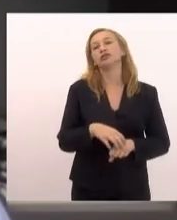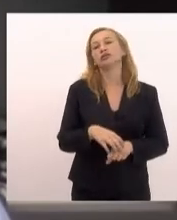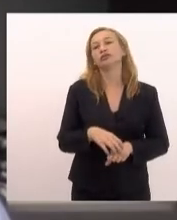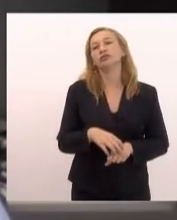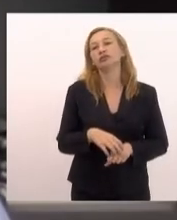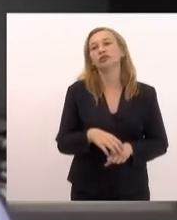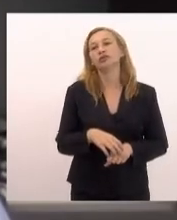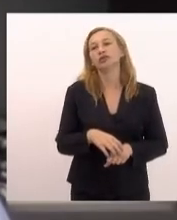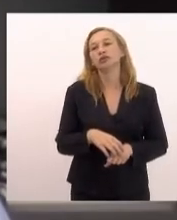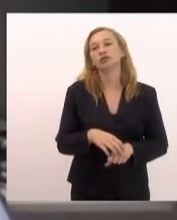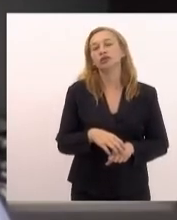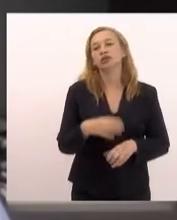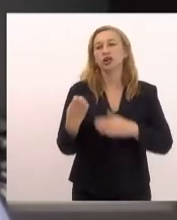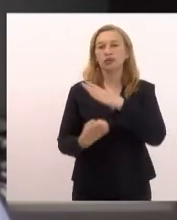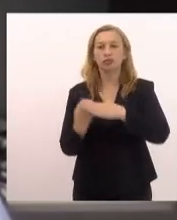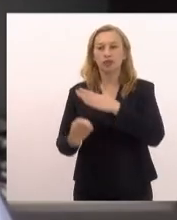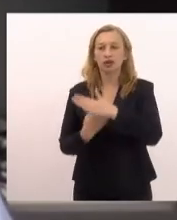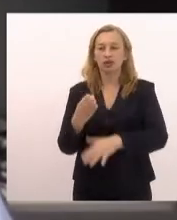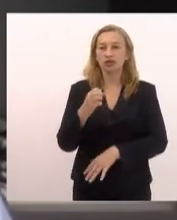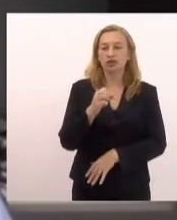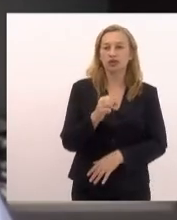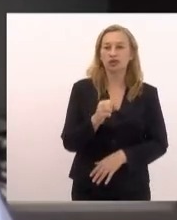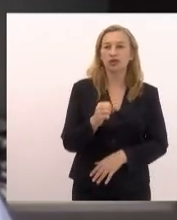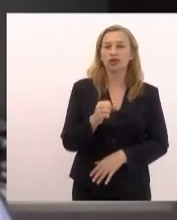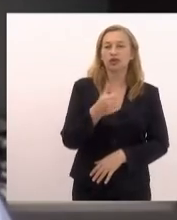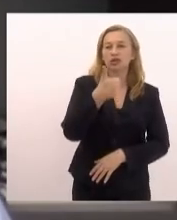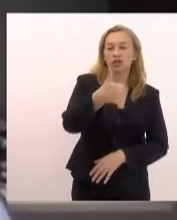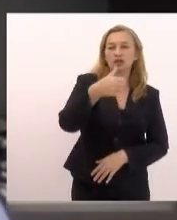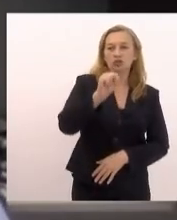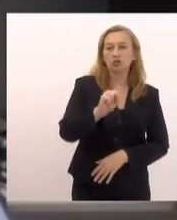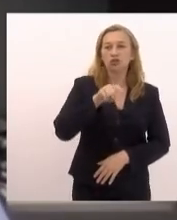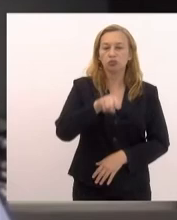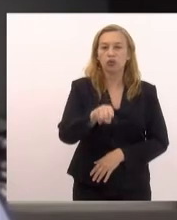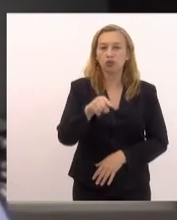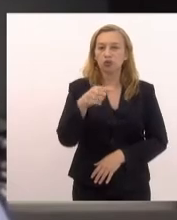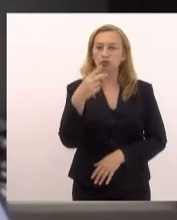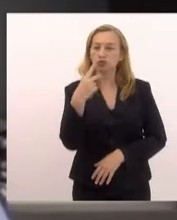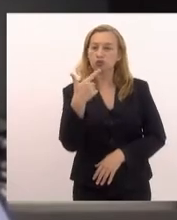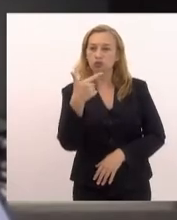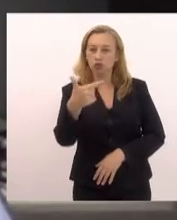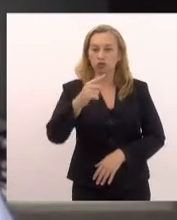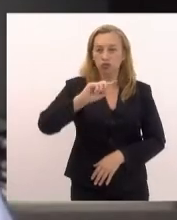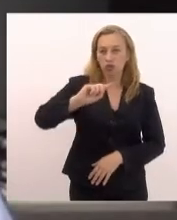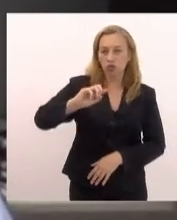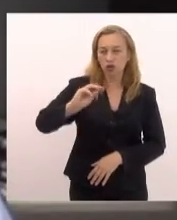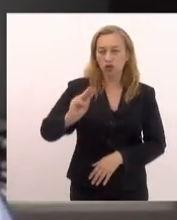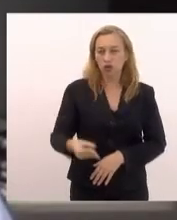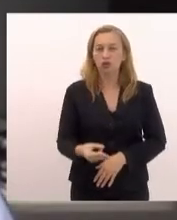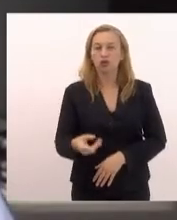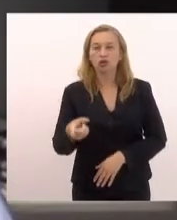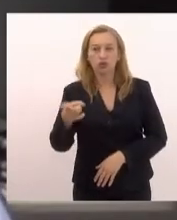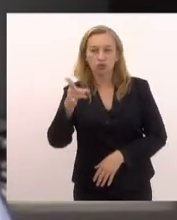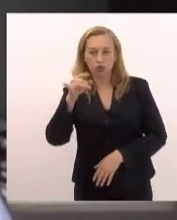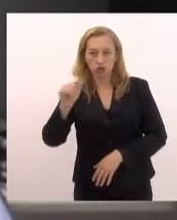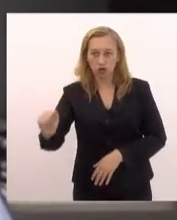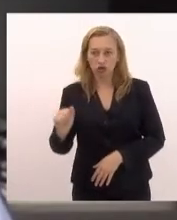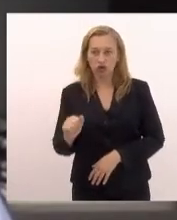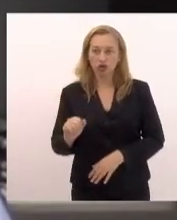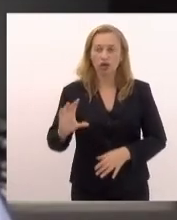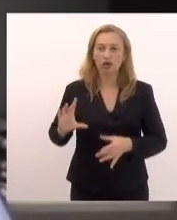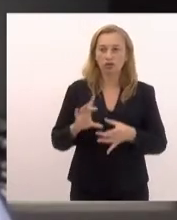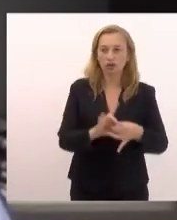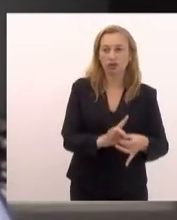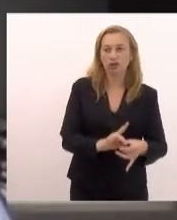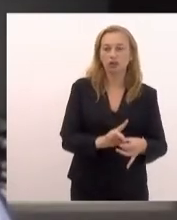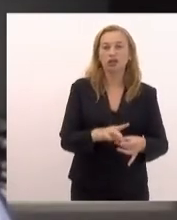para transportar até 18,2 milhões de metros cúbicos por dia. A conexão permitirá que o